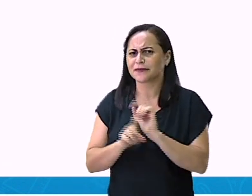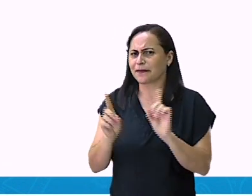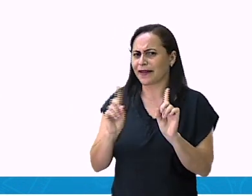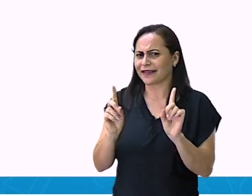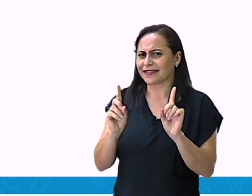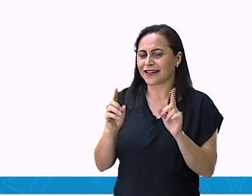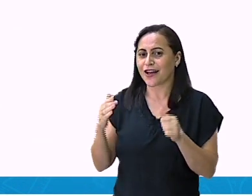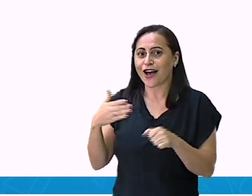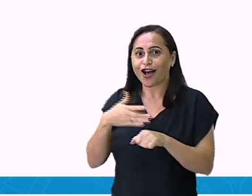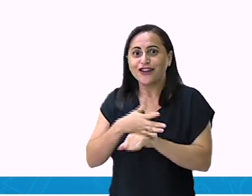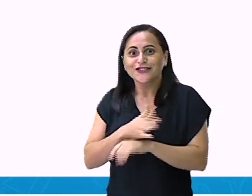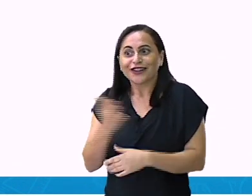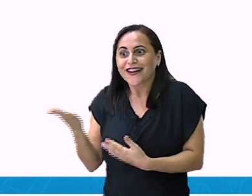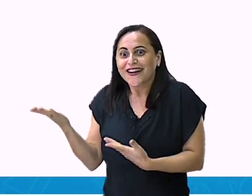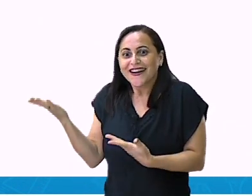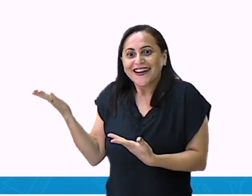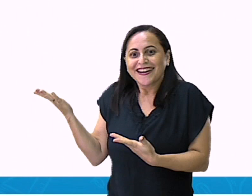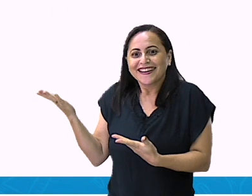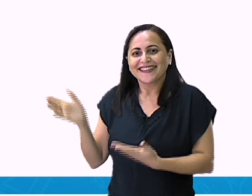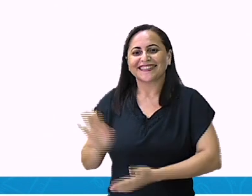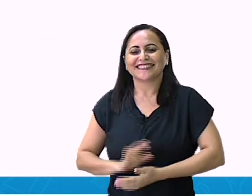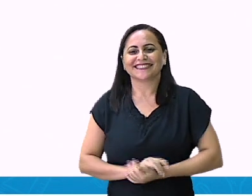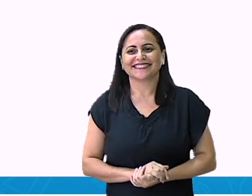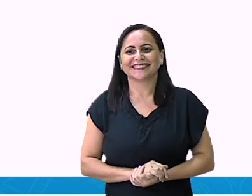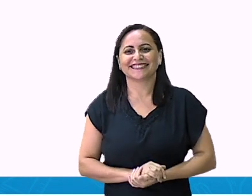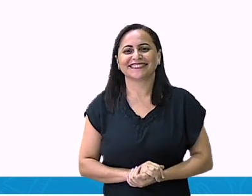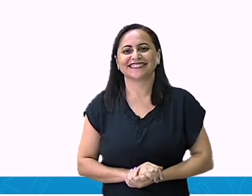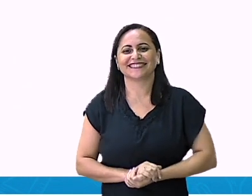Ela já está aqui, ela já chegou.